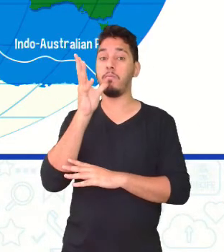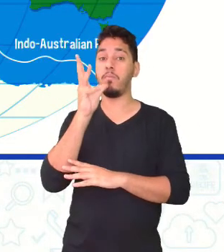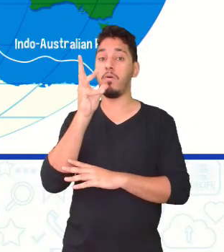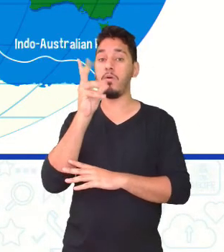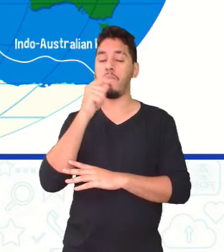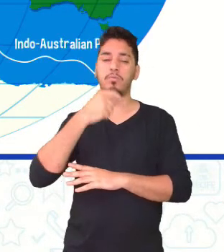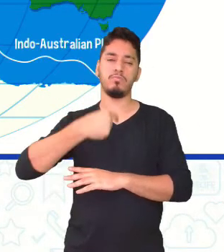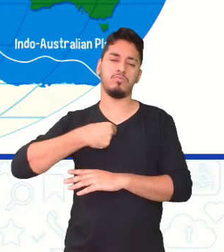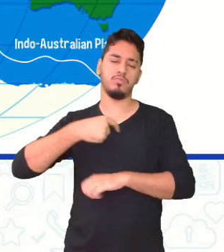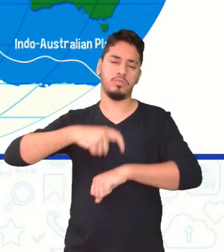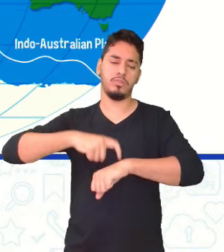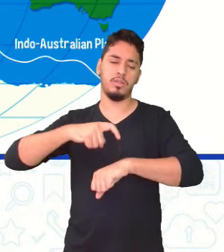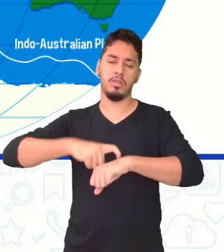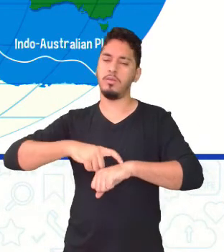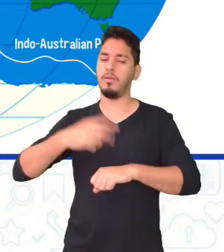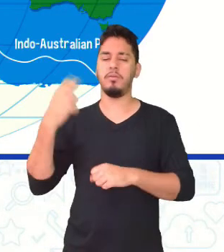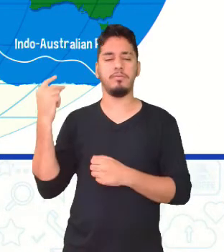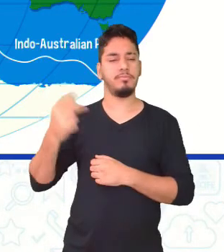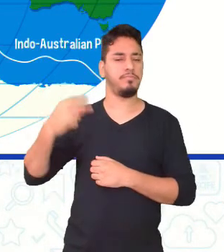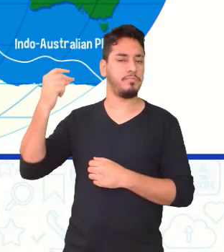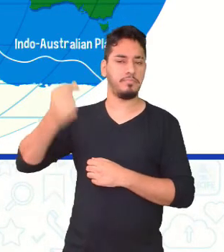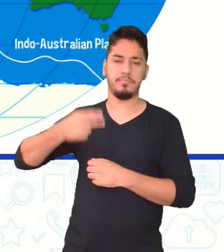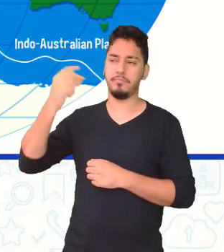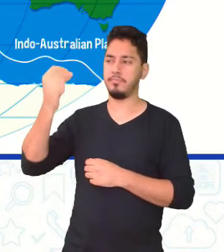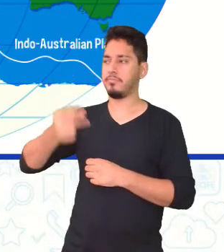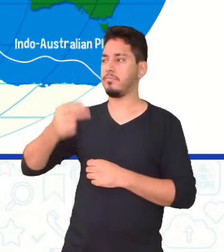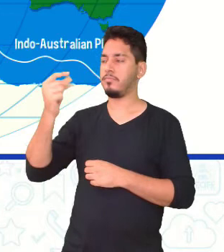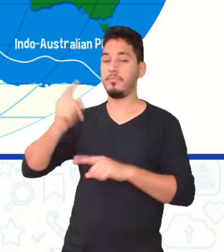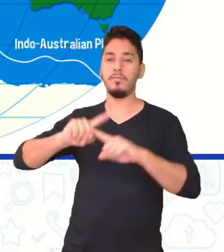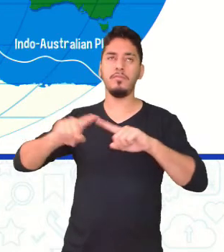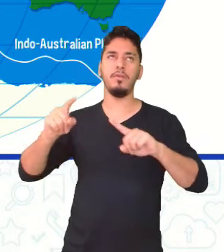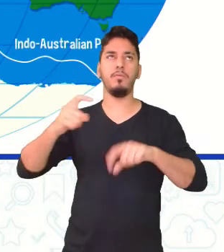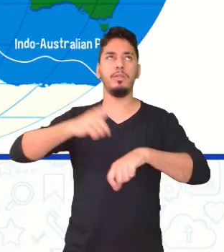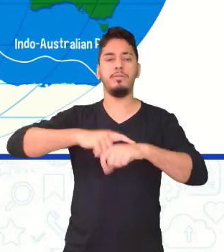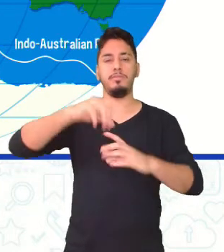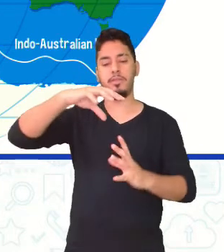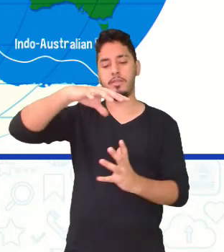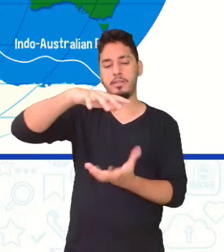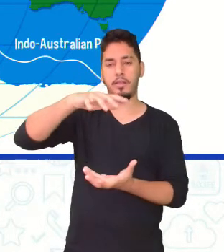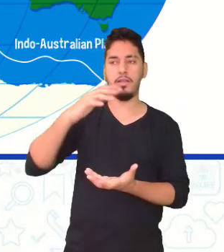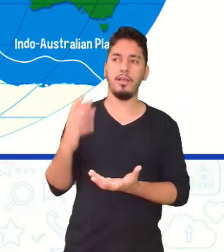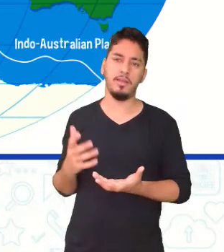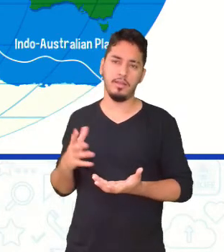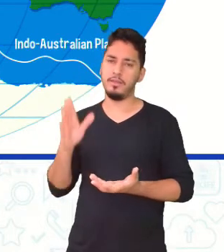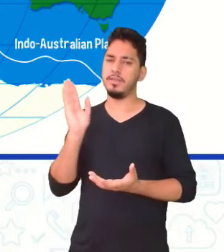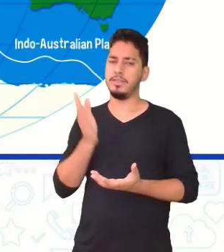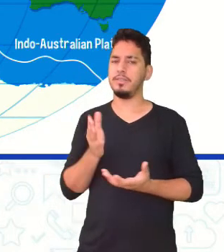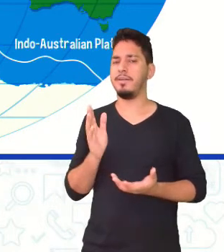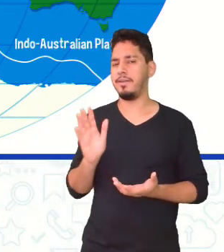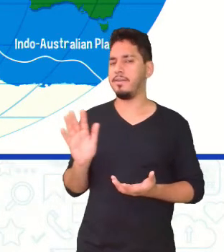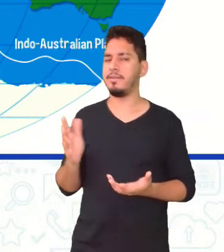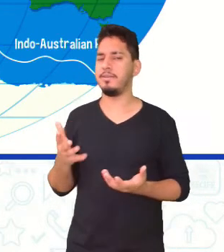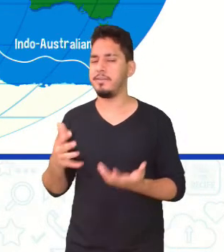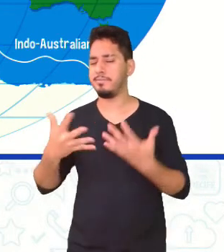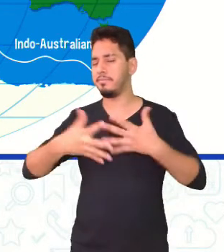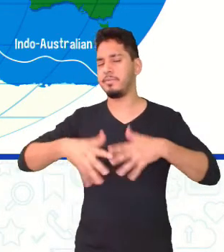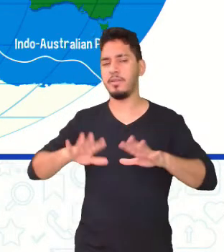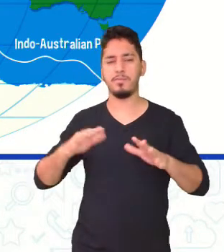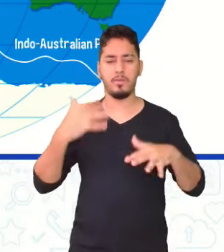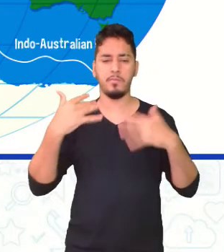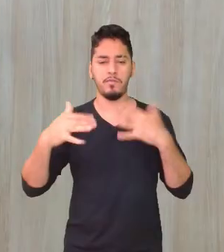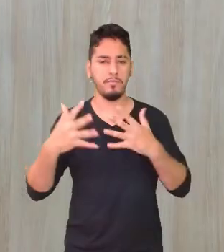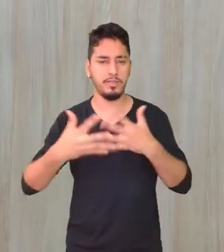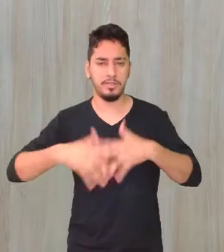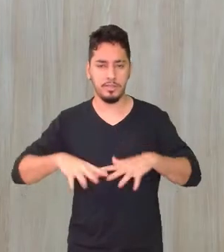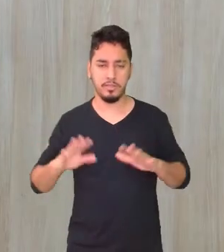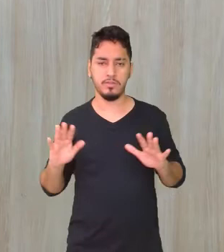nosso tempo, é muito, né? Mas pro tempo muito da lento, Terra, né? O tempo da Terra já é um pouco mais... natural, né? Um movimento